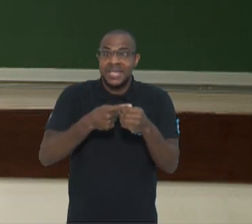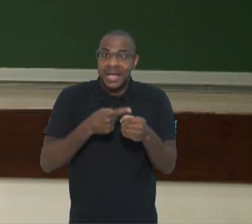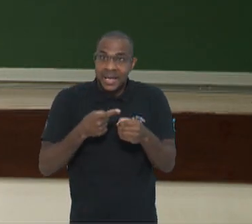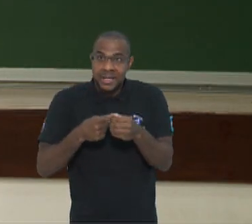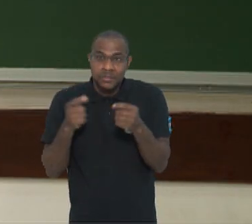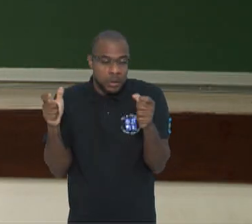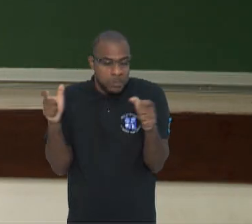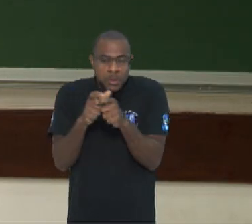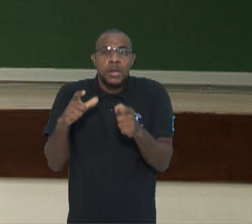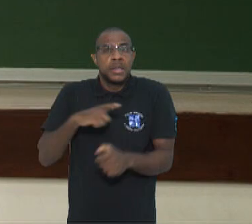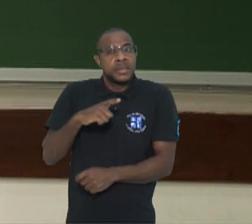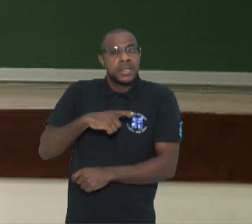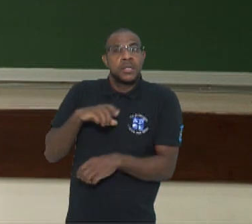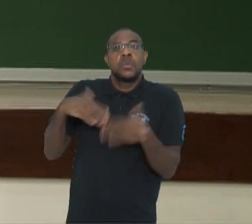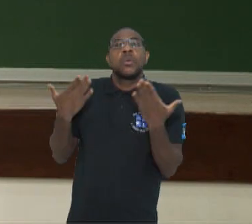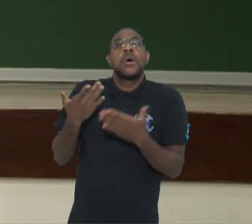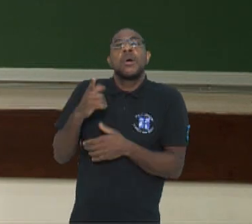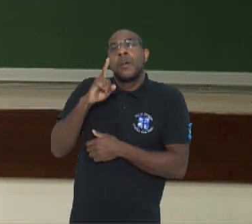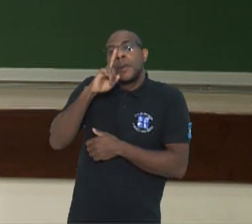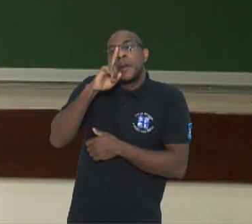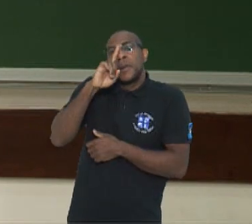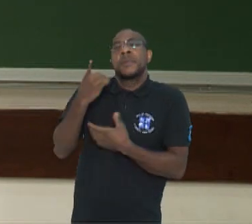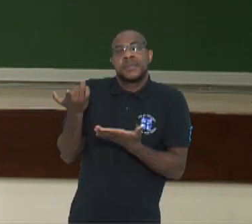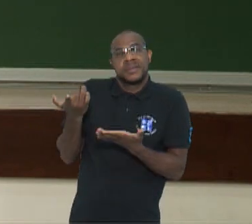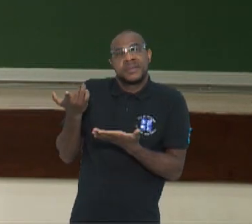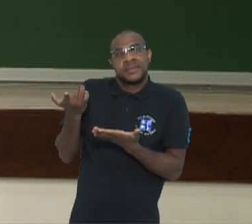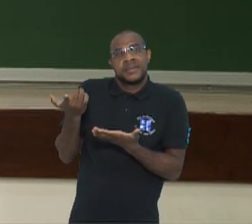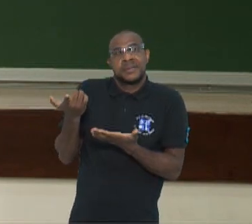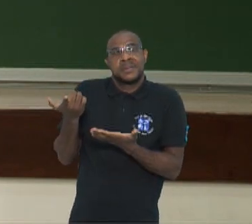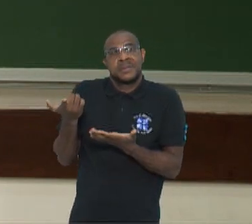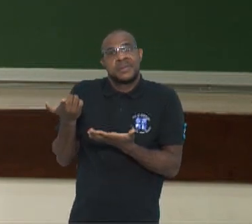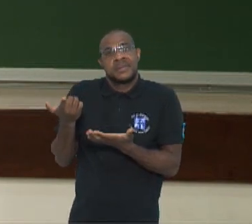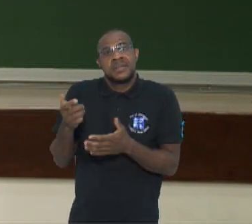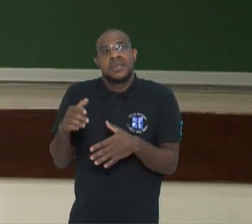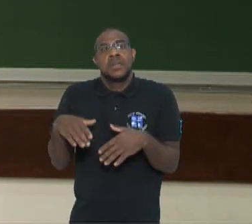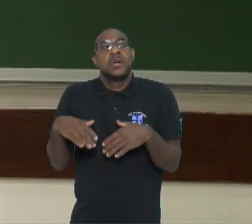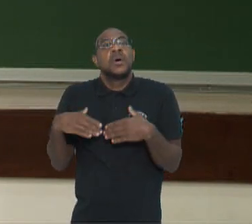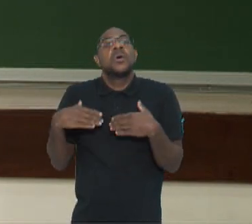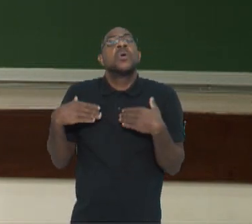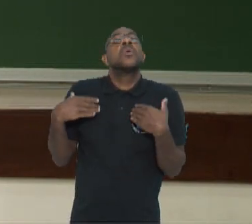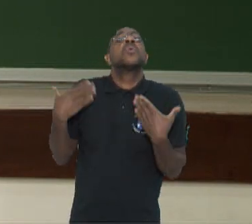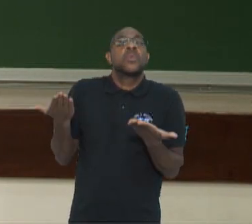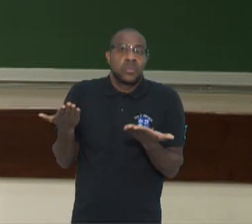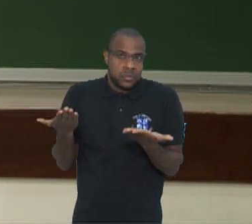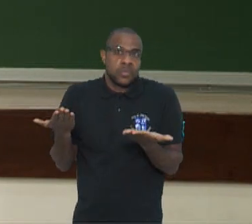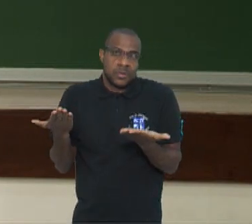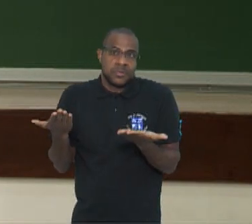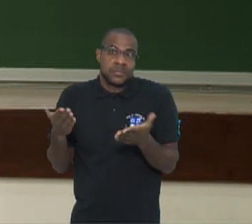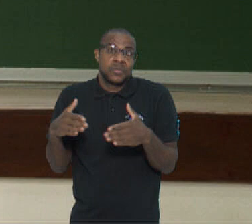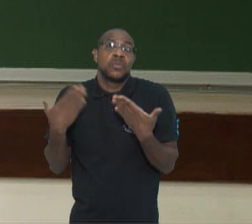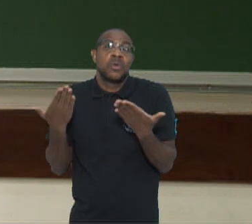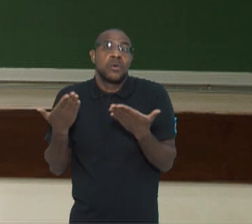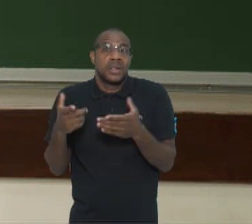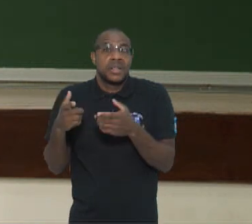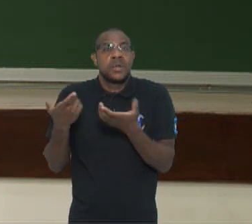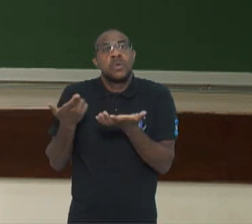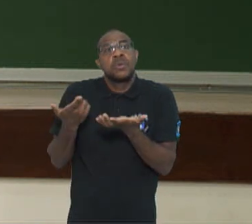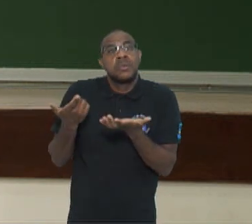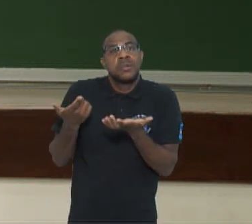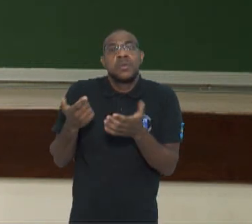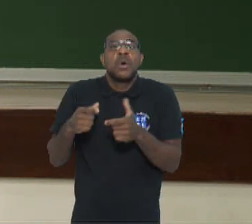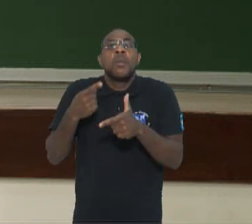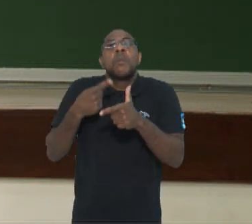base nisso que a gente acabou de fazer, vocês vão escrever quais são os riscos que as cidades menores correm com essa questão